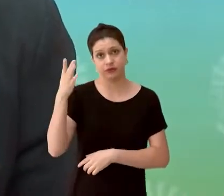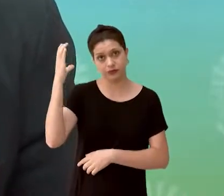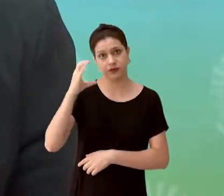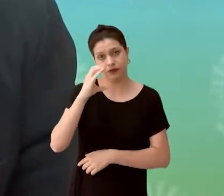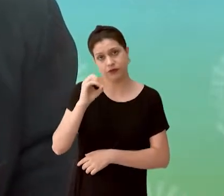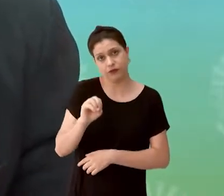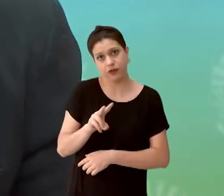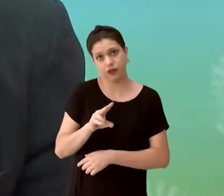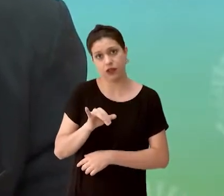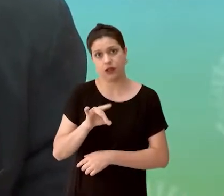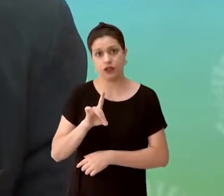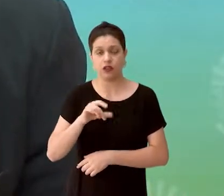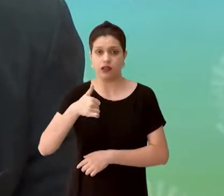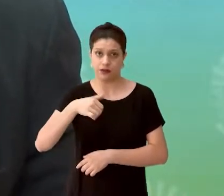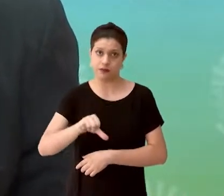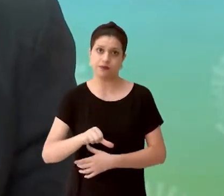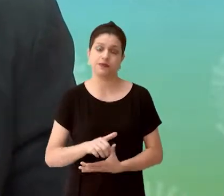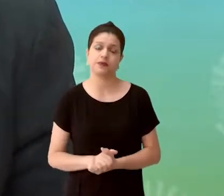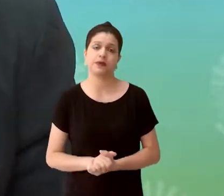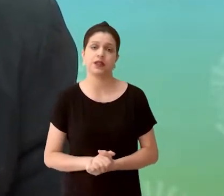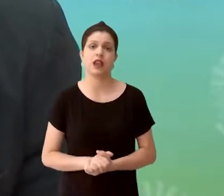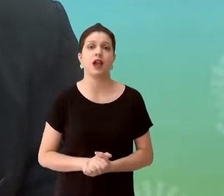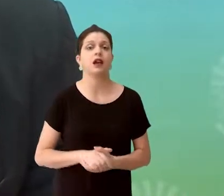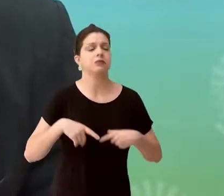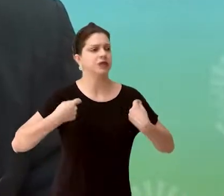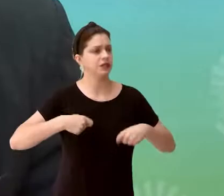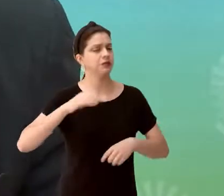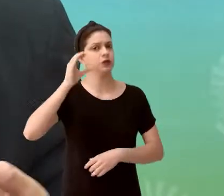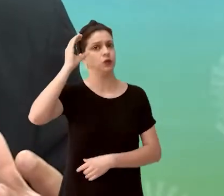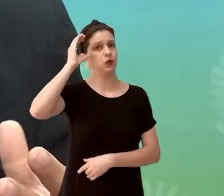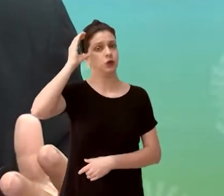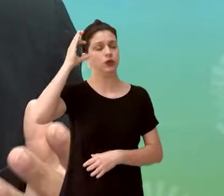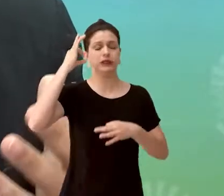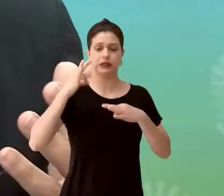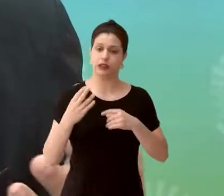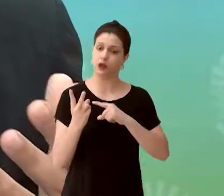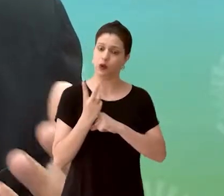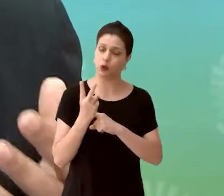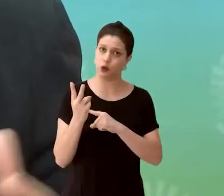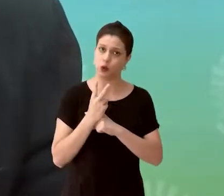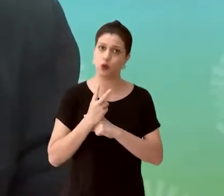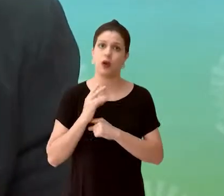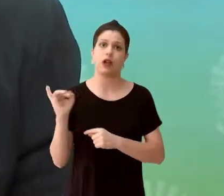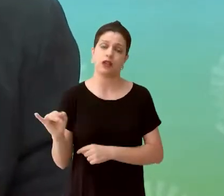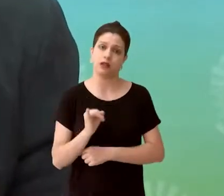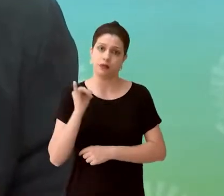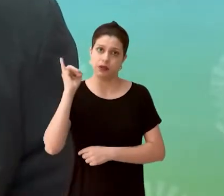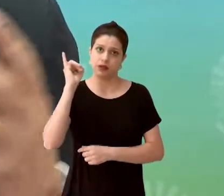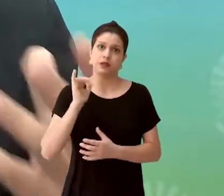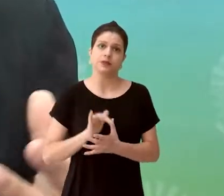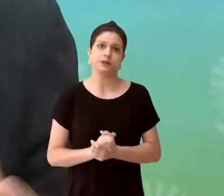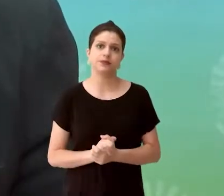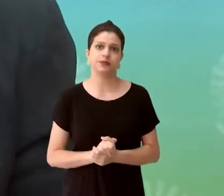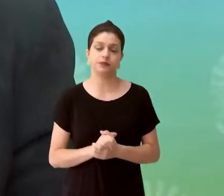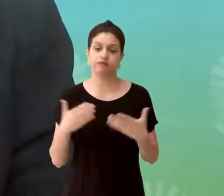office devido ao Covid-19, e aí obviamente que a questão da prudência, do resguardo é muito